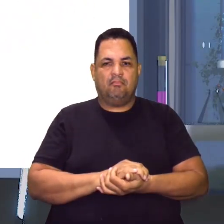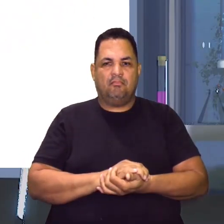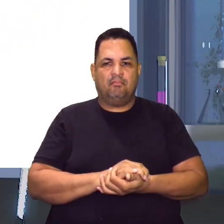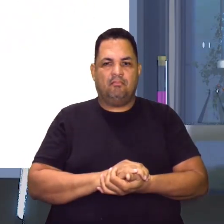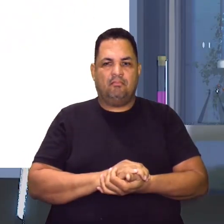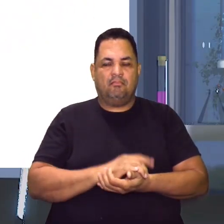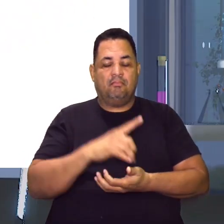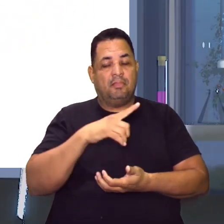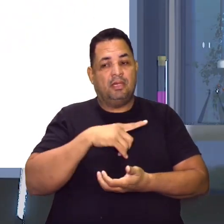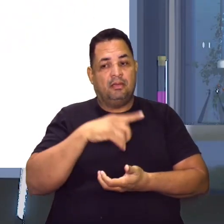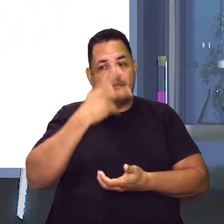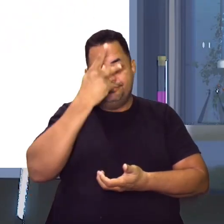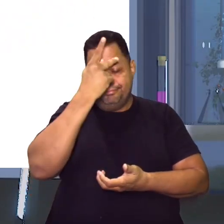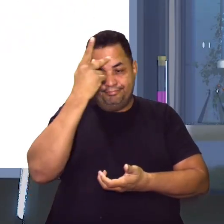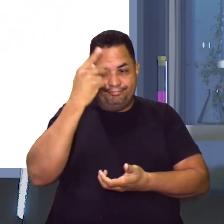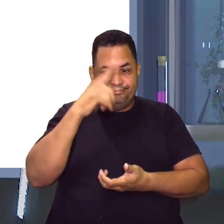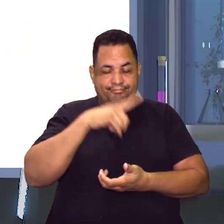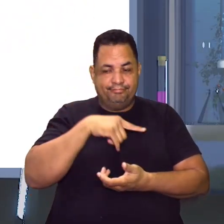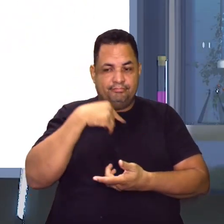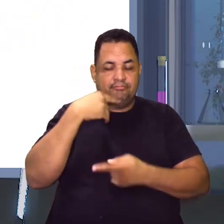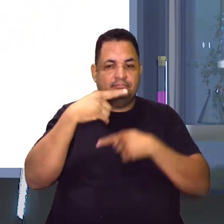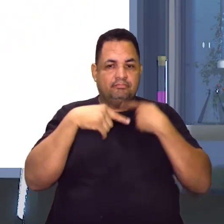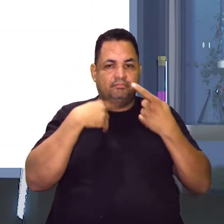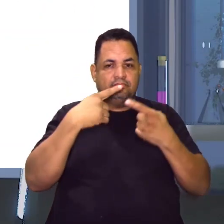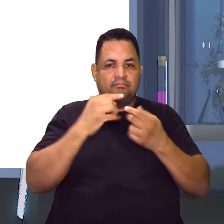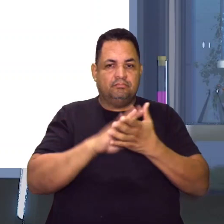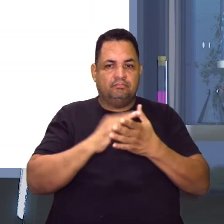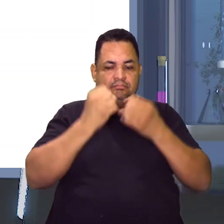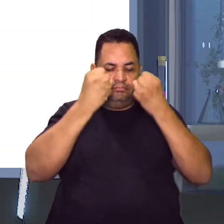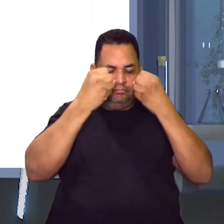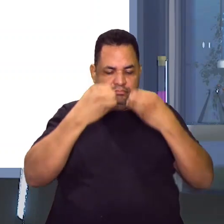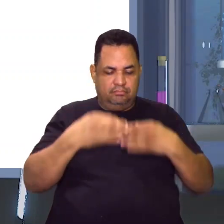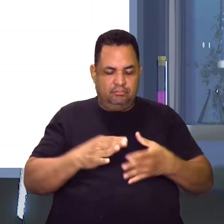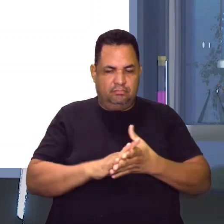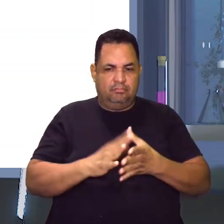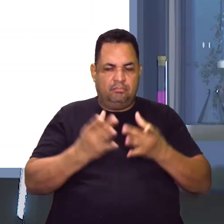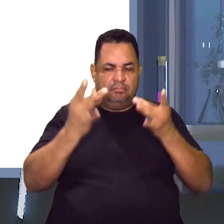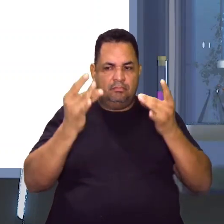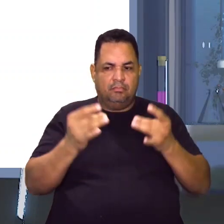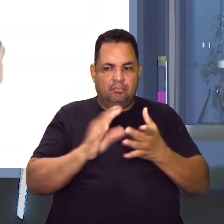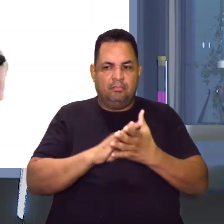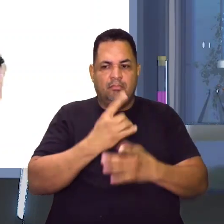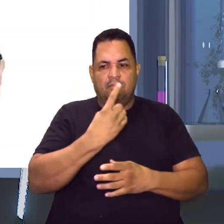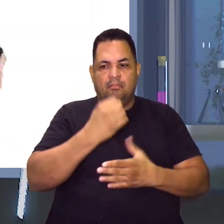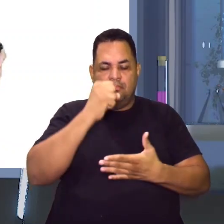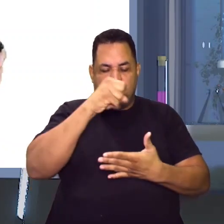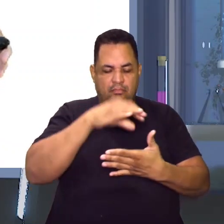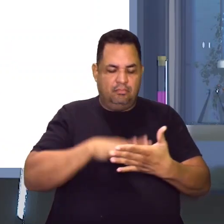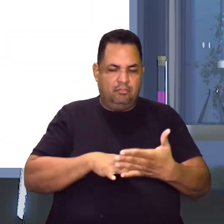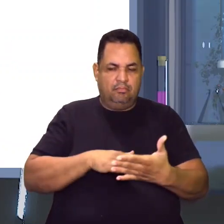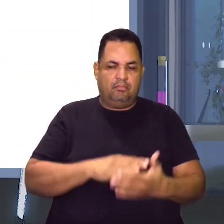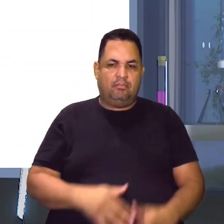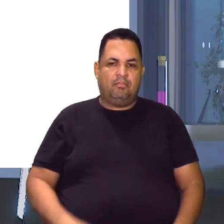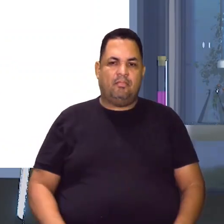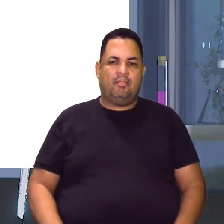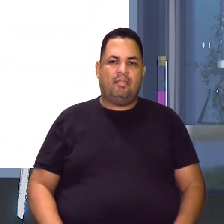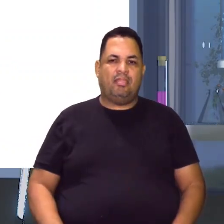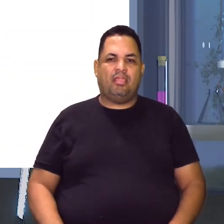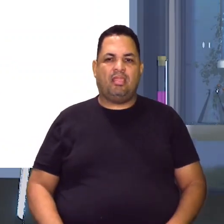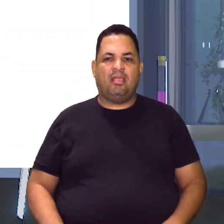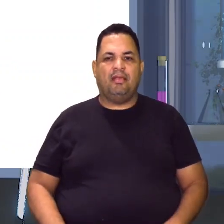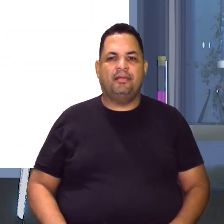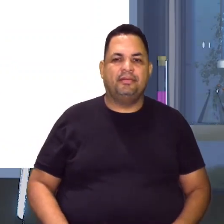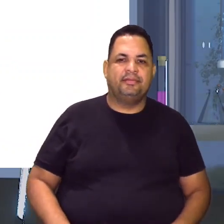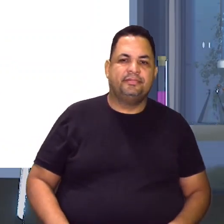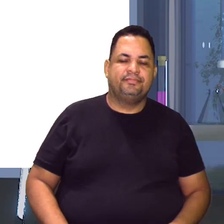efetivamente tiveram alguma dúvida, faremos um comentário de cada questão para os melhores esclarecimentos, tá bom? E